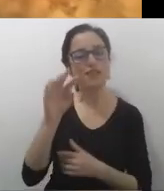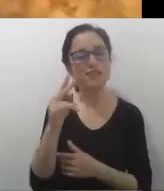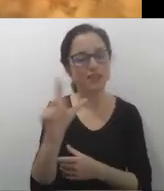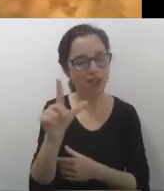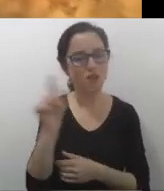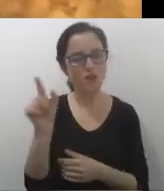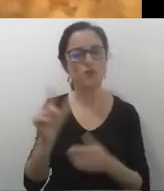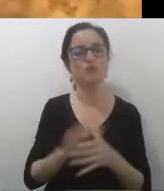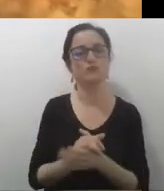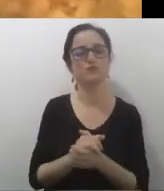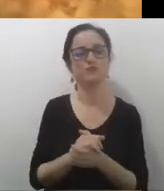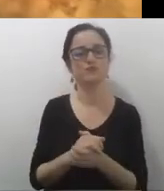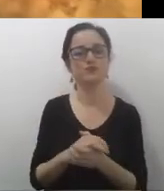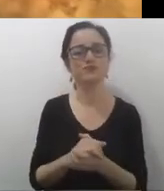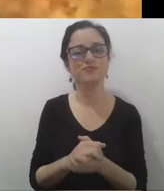conversa com a Ethel Leon.